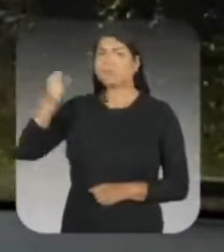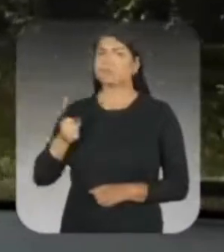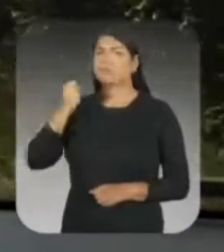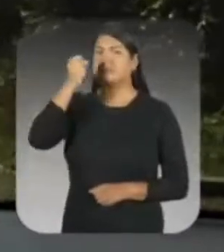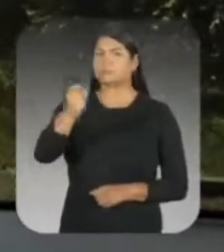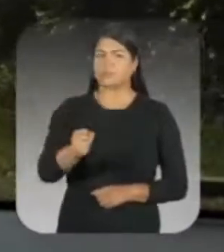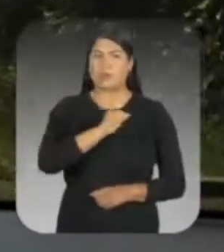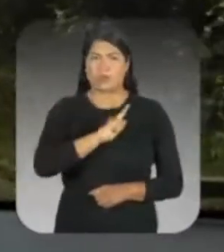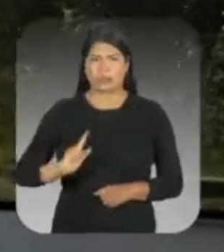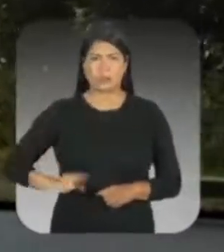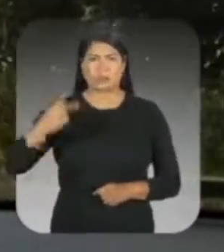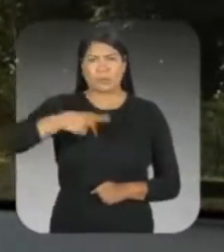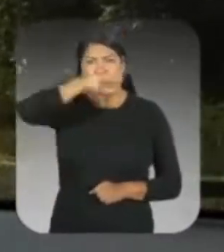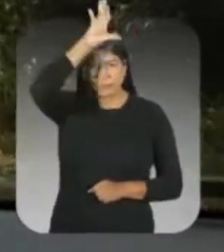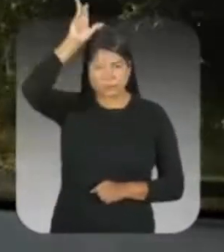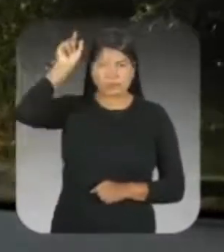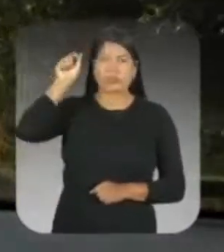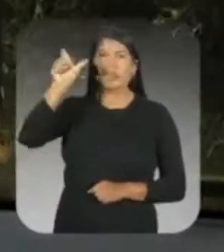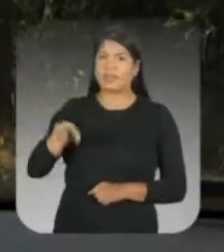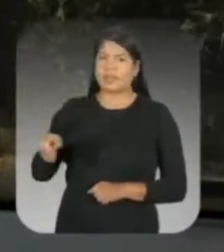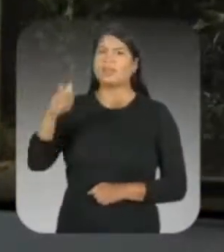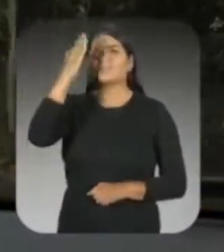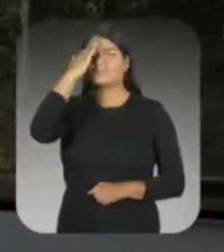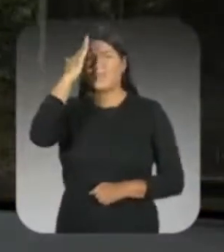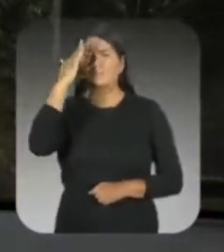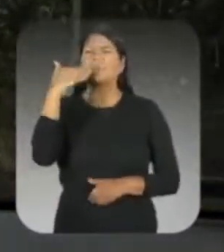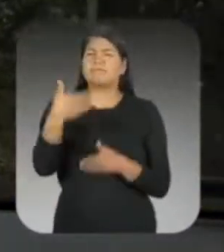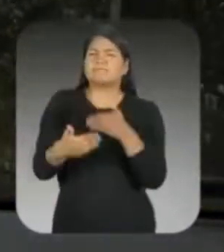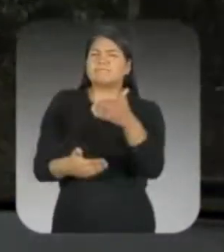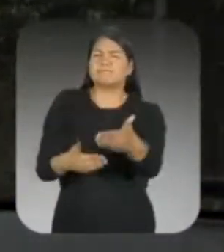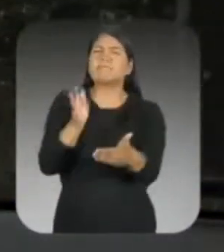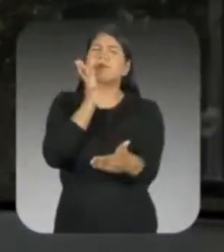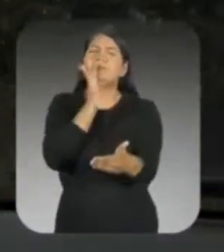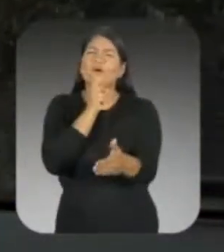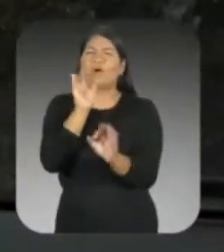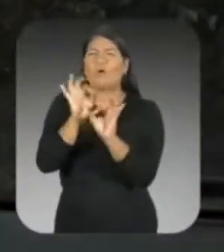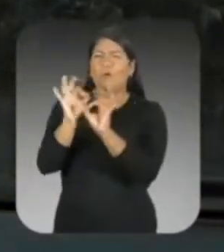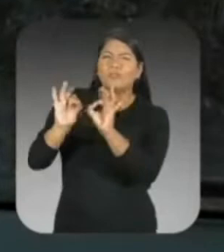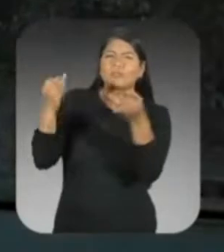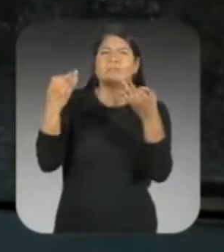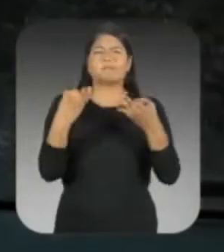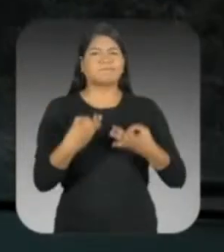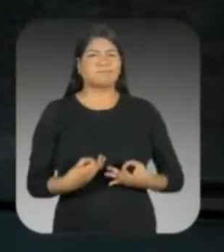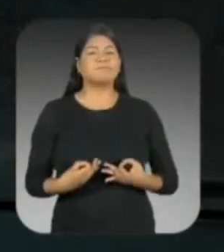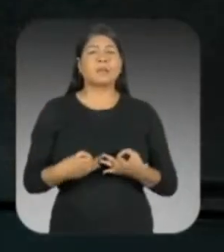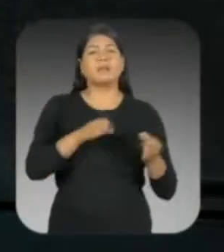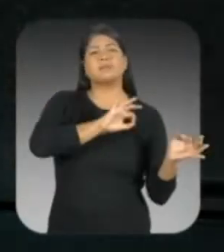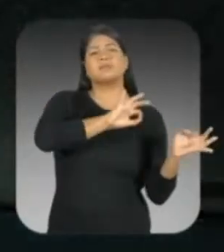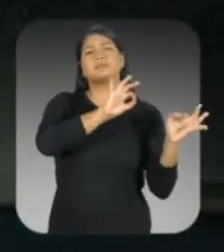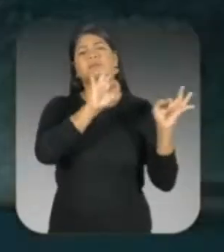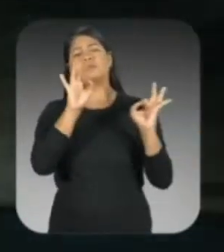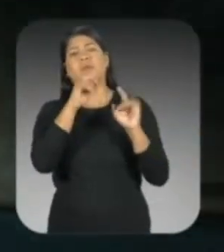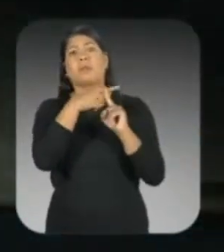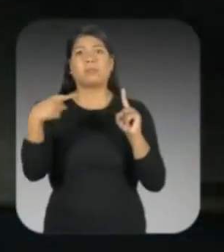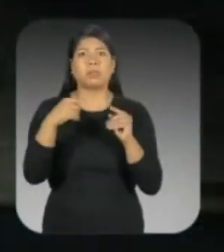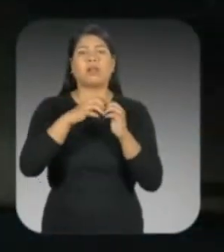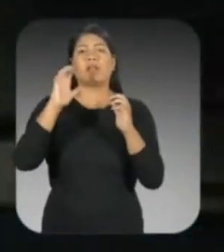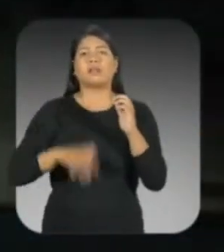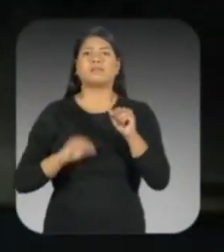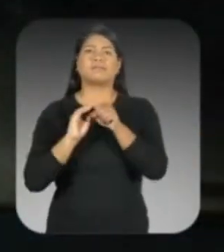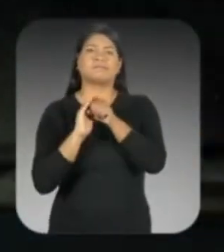quando Wilson assumiu o governo do Amazonas, sabia que a estrada era longa para deixar tudo em ordem. E no meio do caminho, ainda